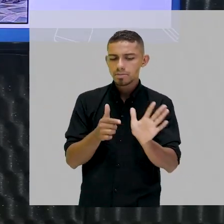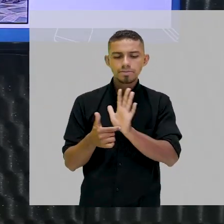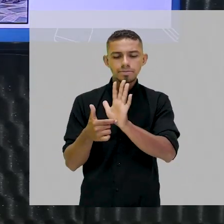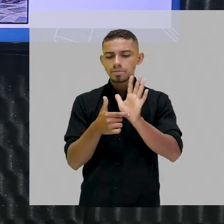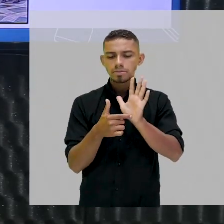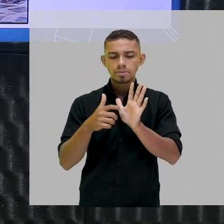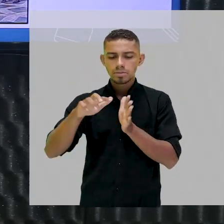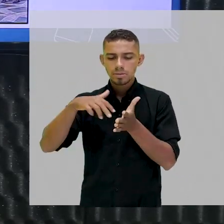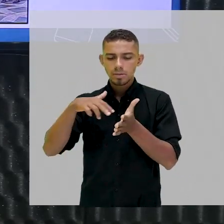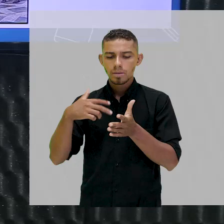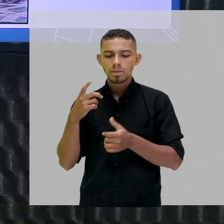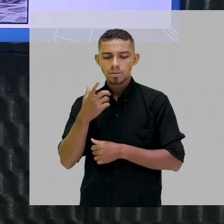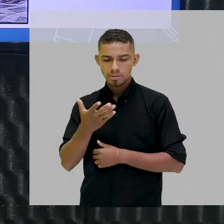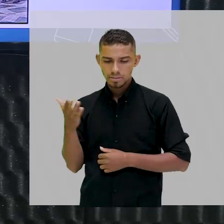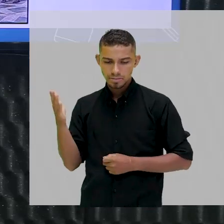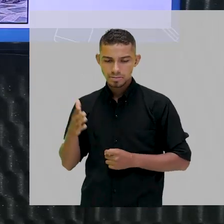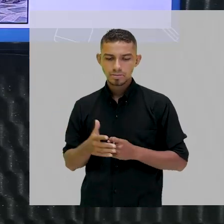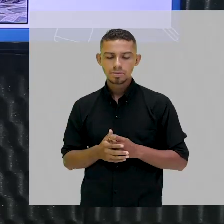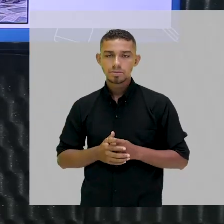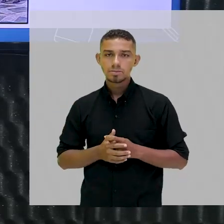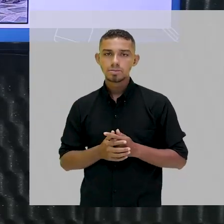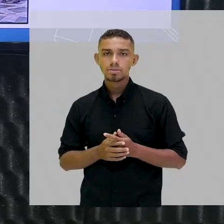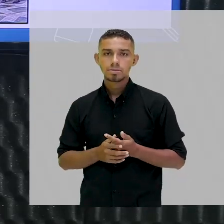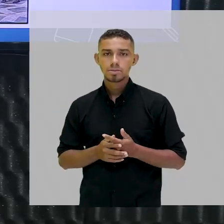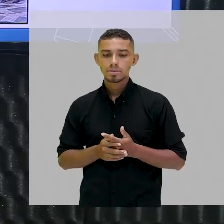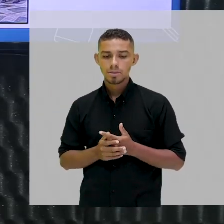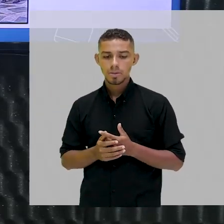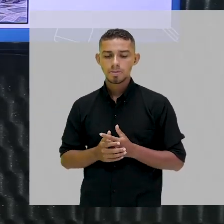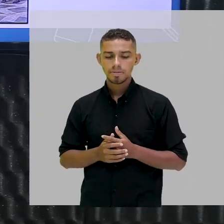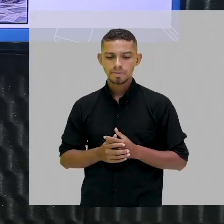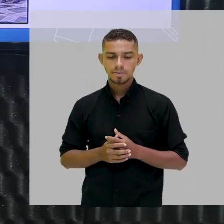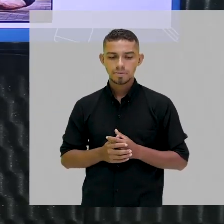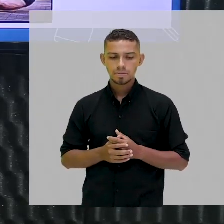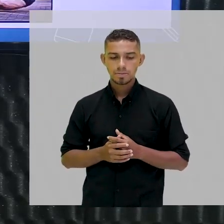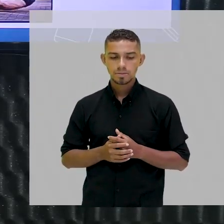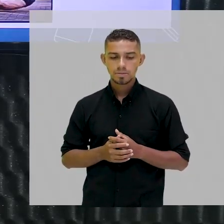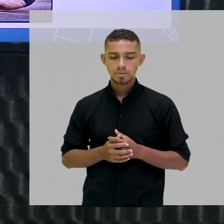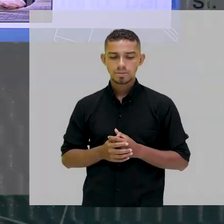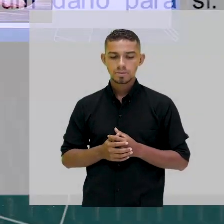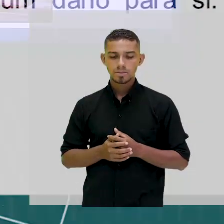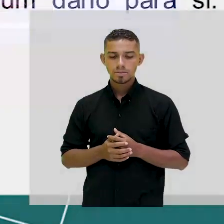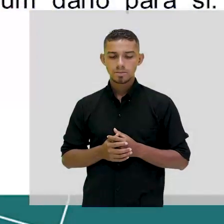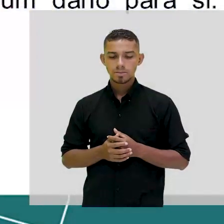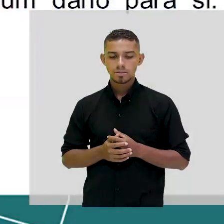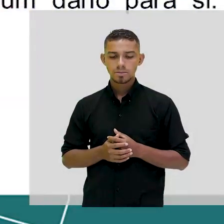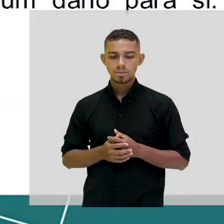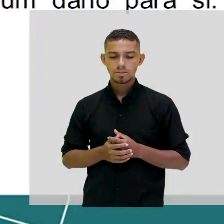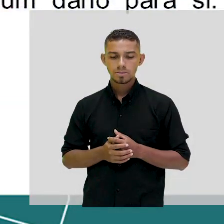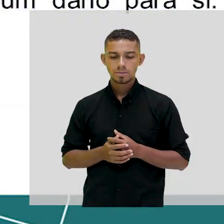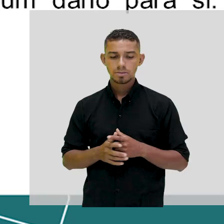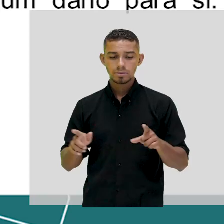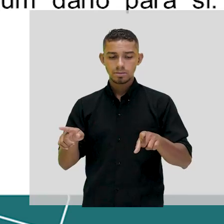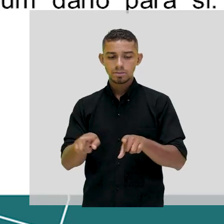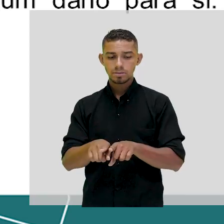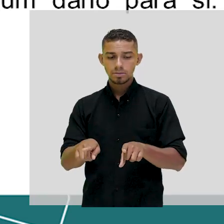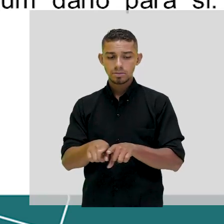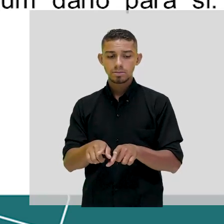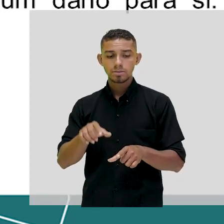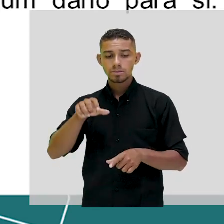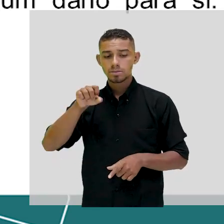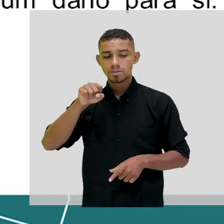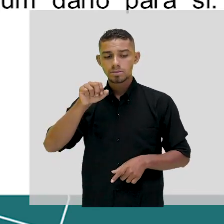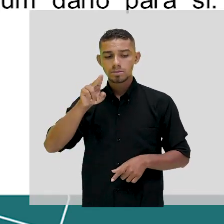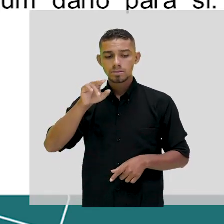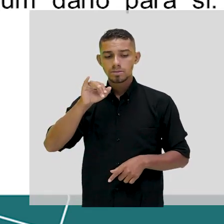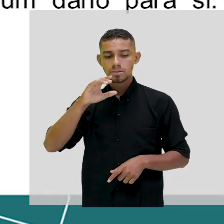apresentação executando um movimento freezer, um movimento congelante. Nós temos o suicídio,